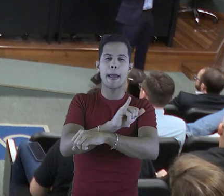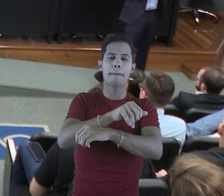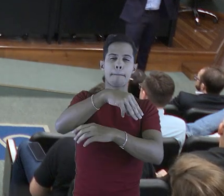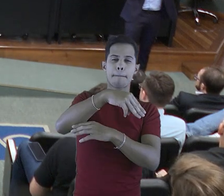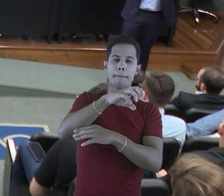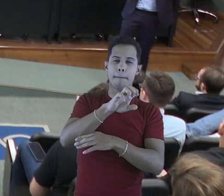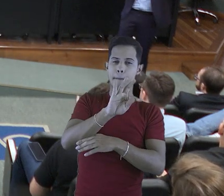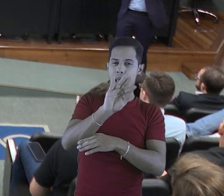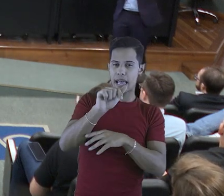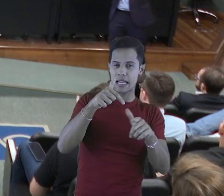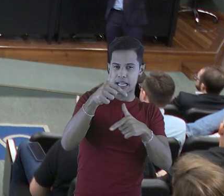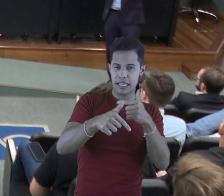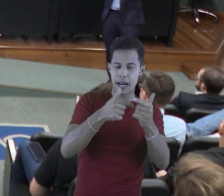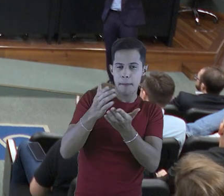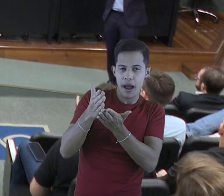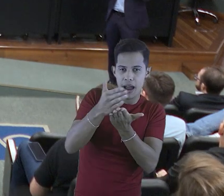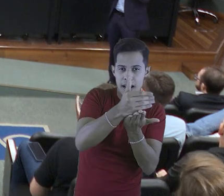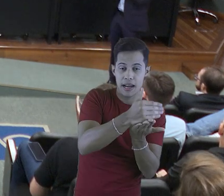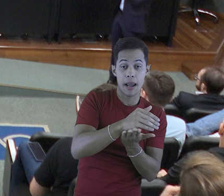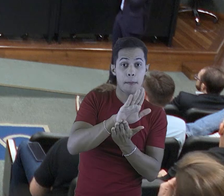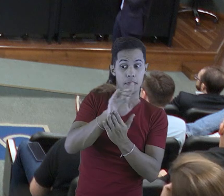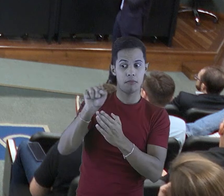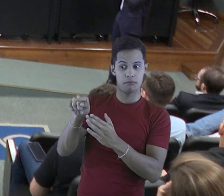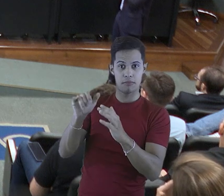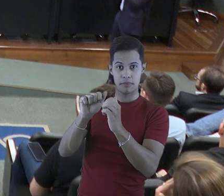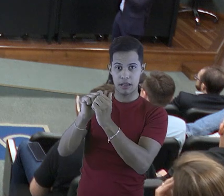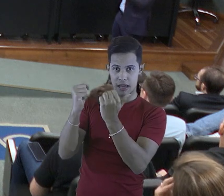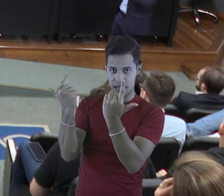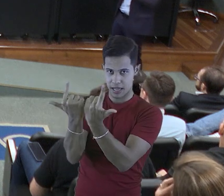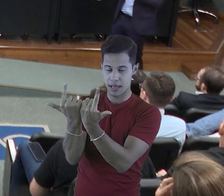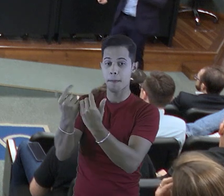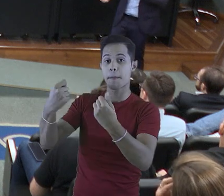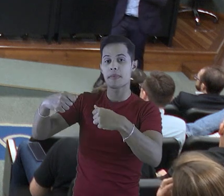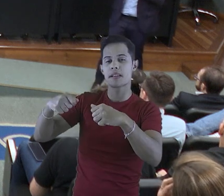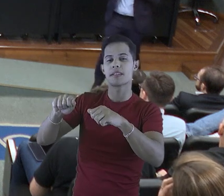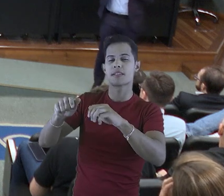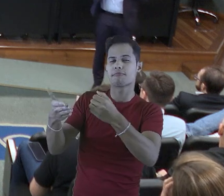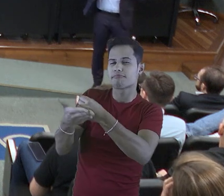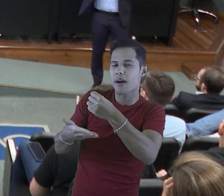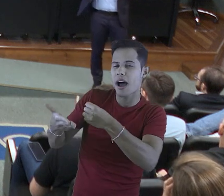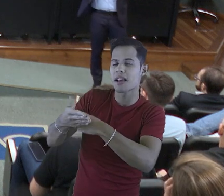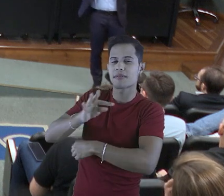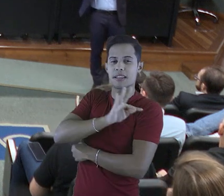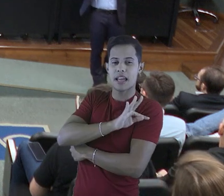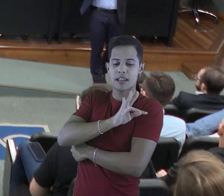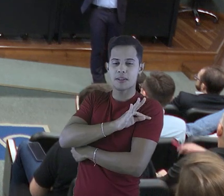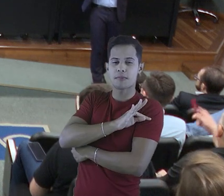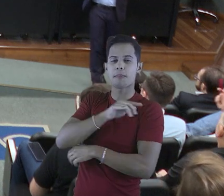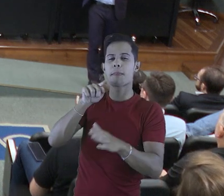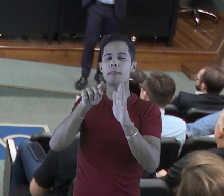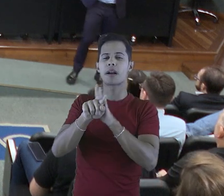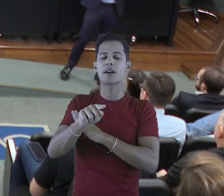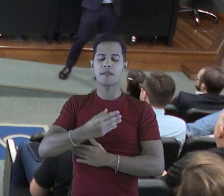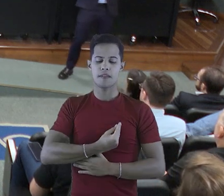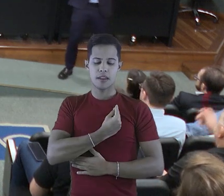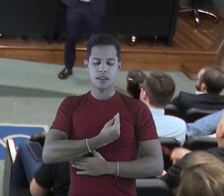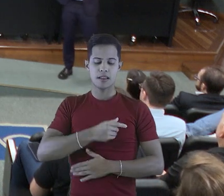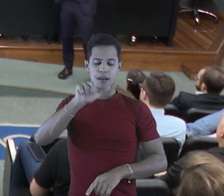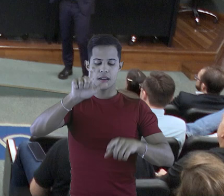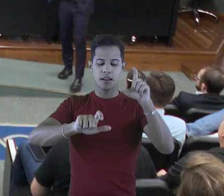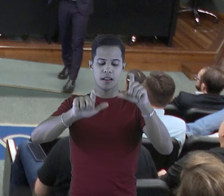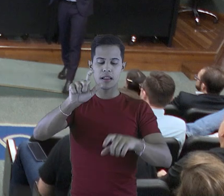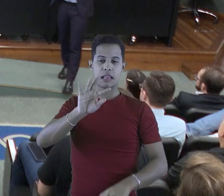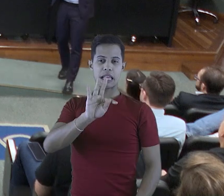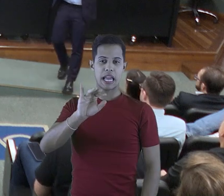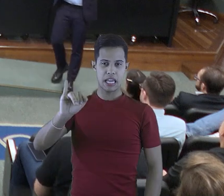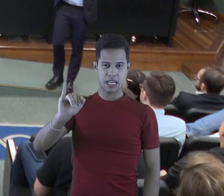com dados. Agora, a Assembleia, ainda que trabalhe com dados, tem que ser meio técnico razoável. E daí, cadê o pessoal de TI aqui? Aí, pessoal de